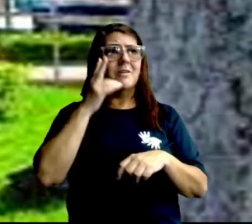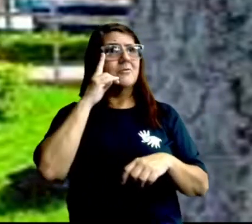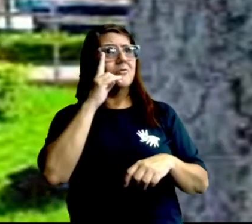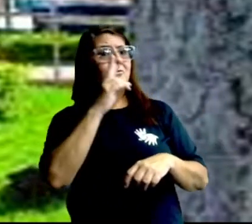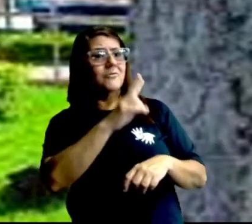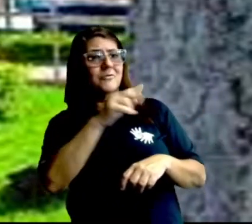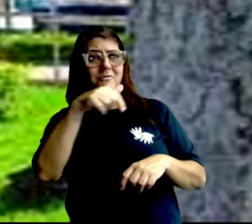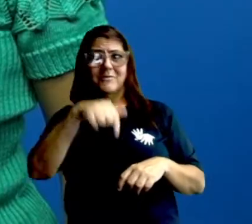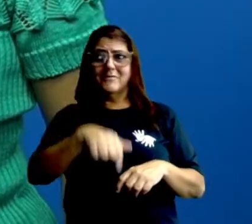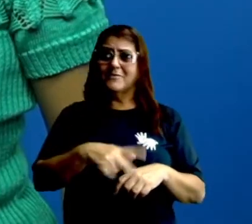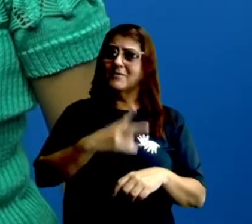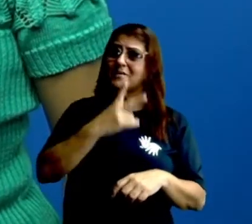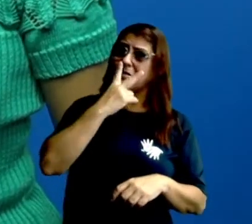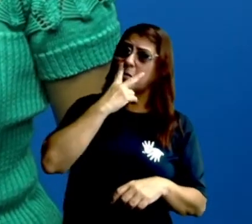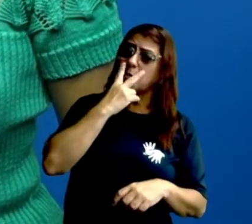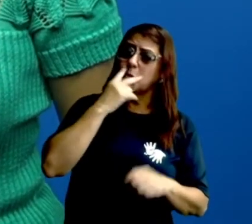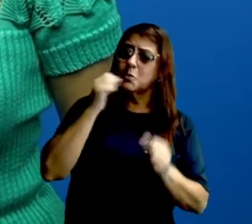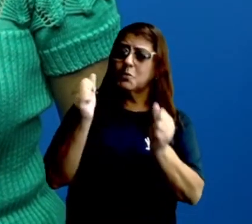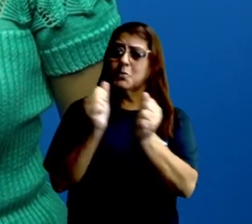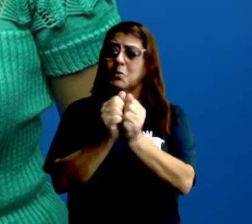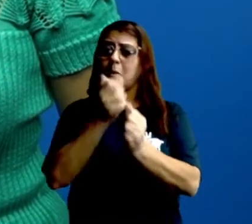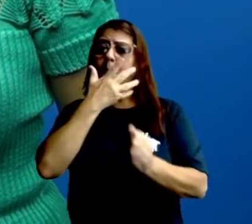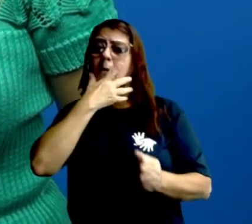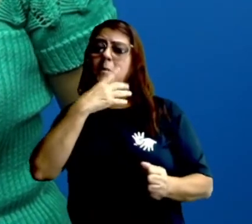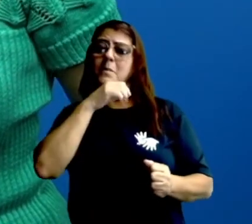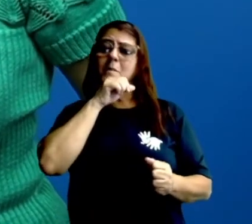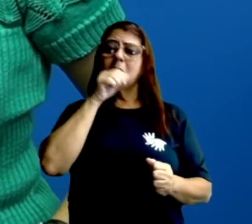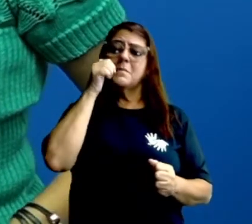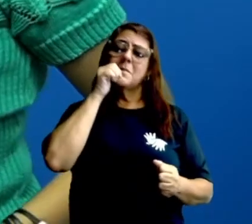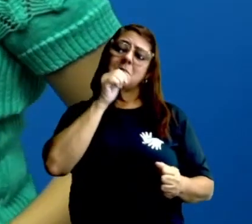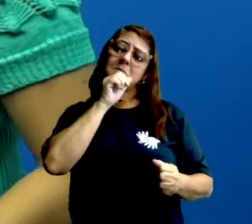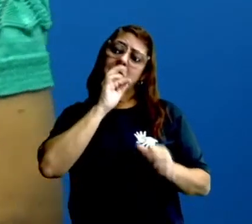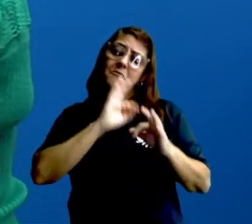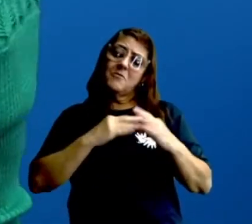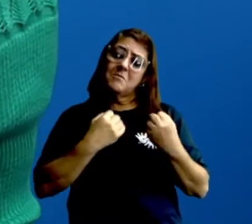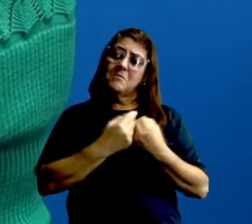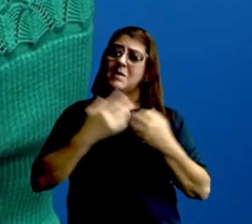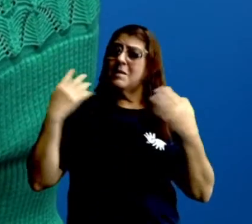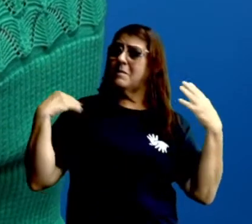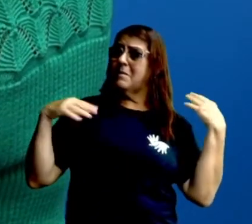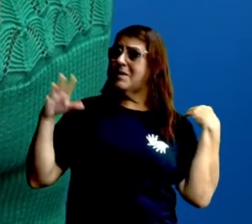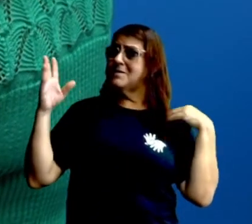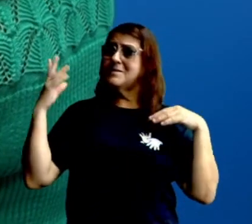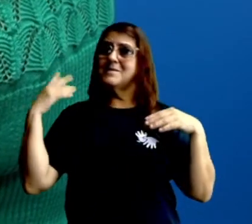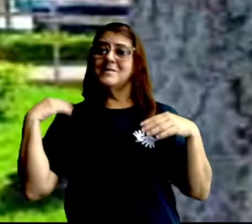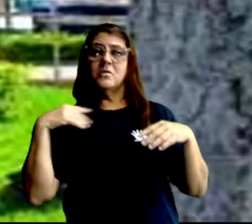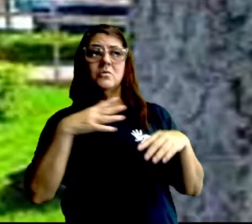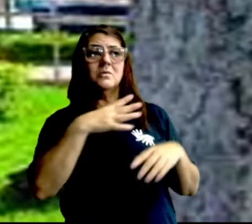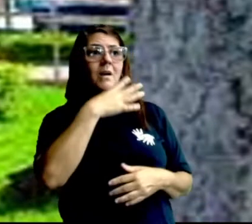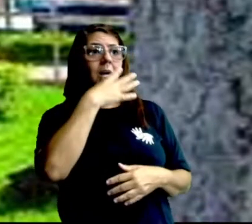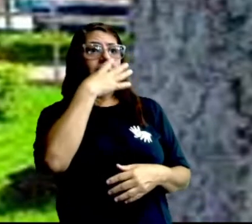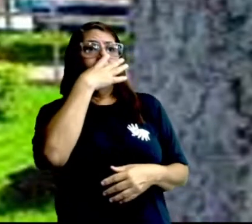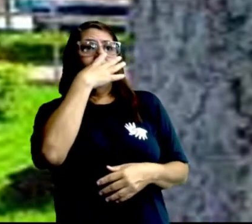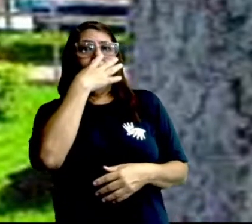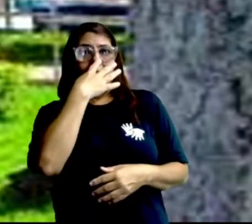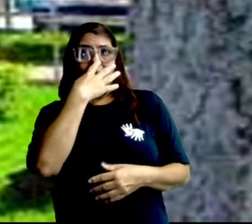várias vezes com a mamãe e o papai o assistiu o vovô por aí e que é bem bacana da gente observar